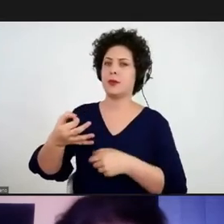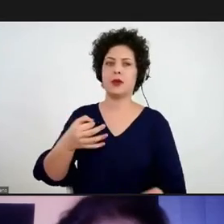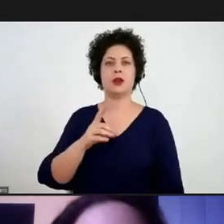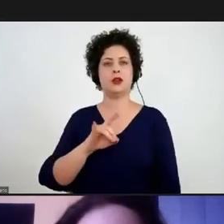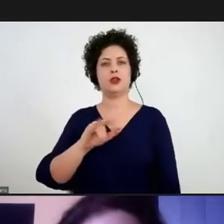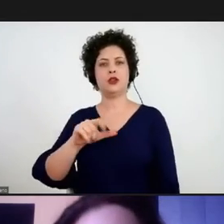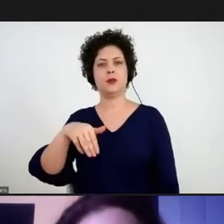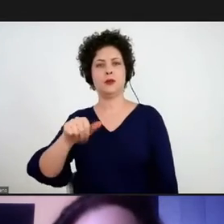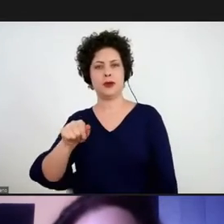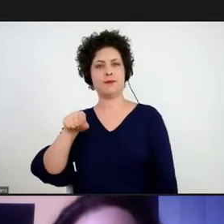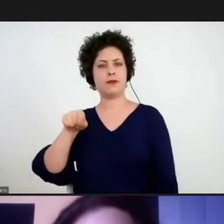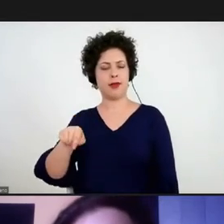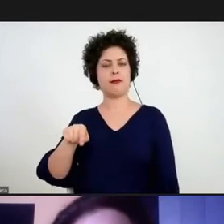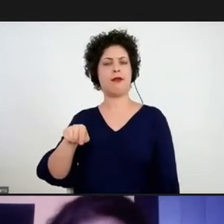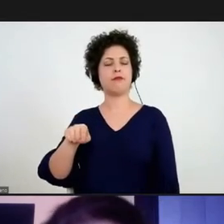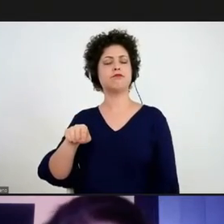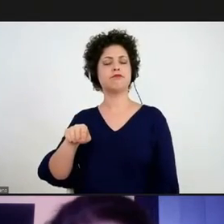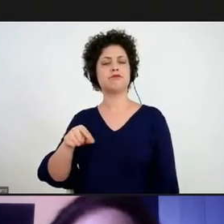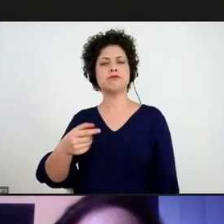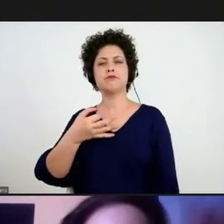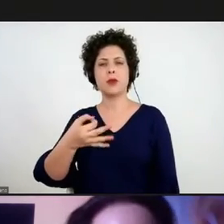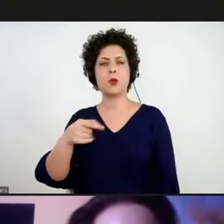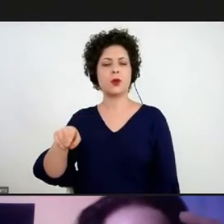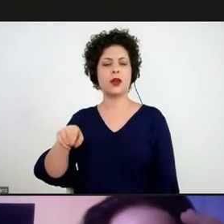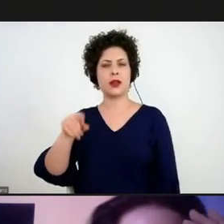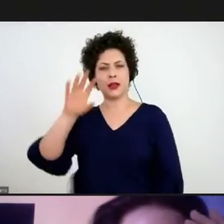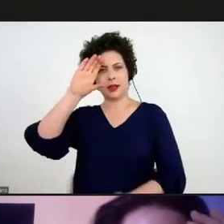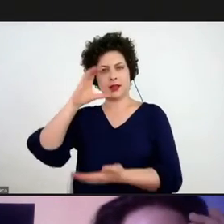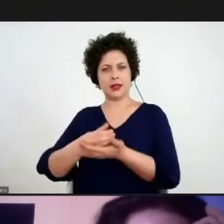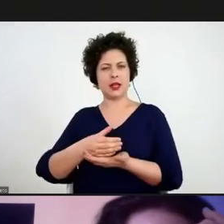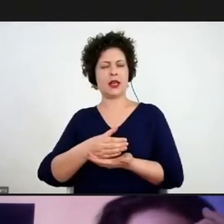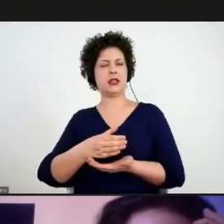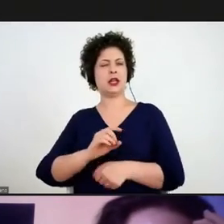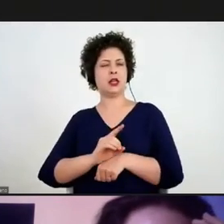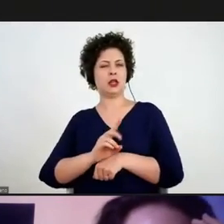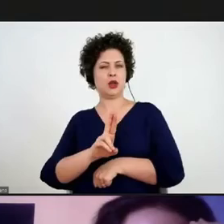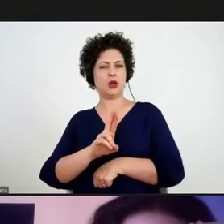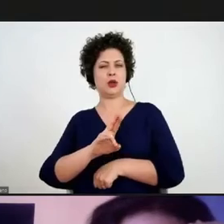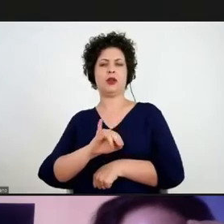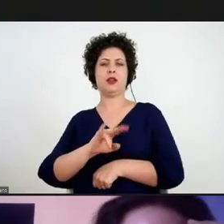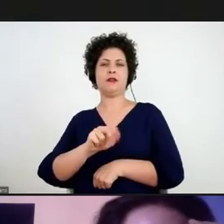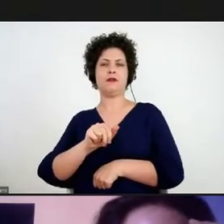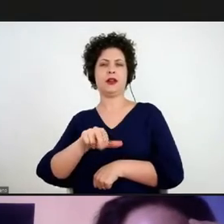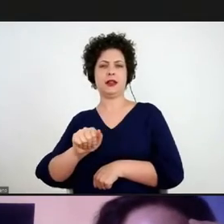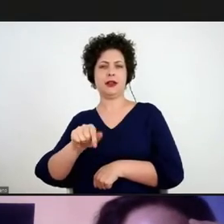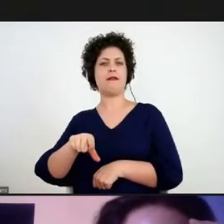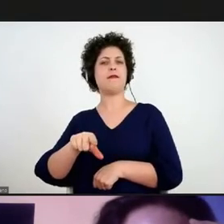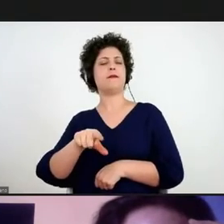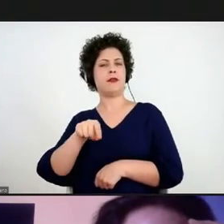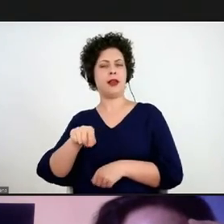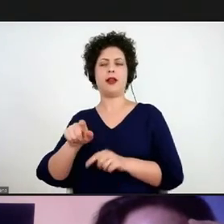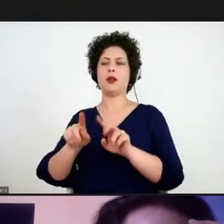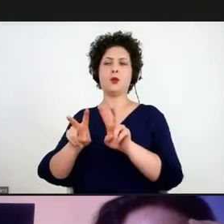Dilma. A Dilma, inclusive, é a tese de doutorado da Ivana, que é essa